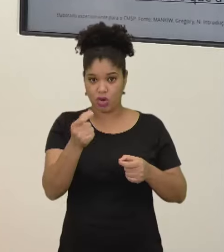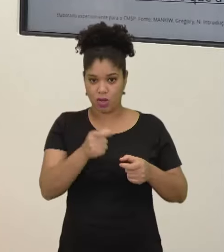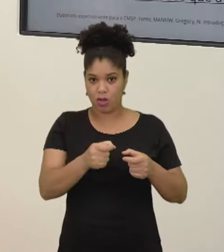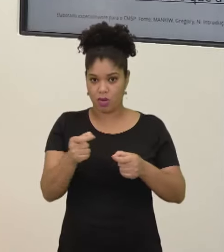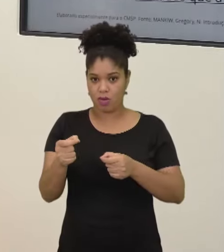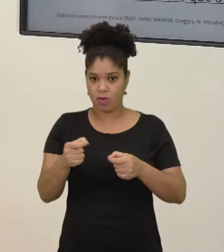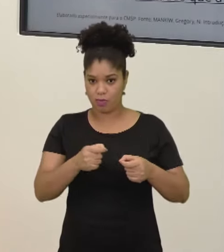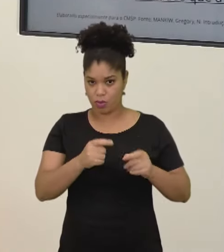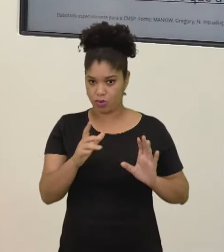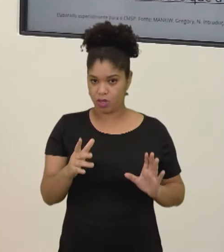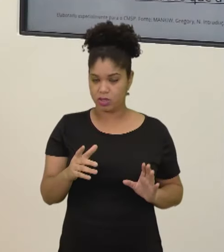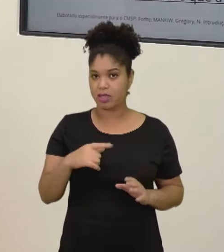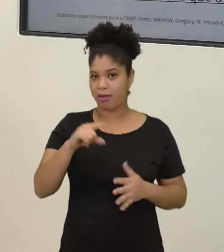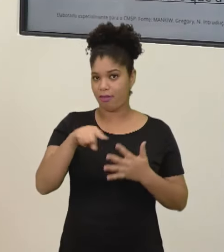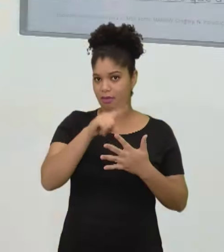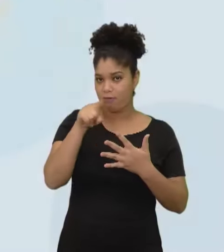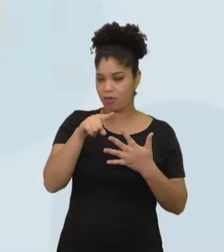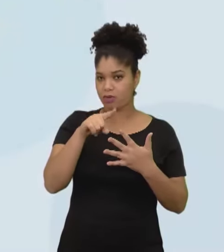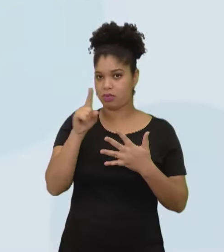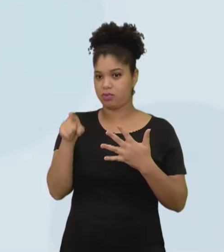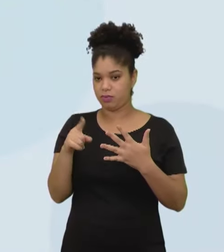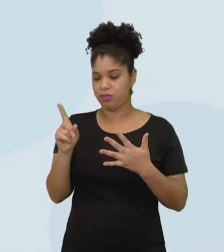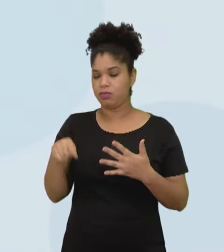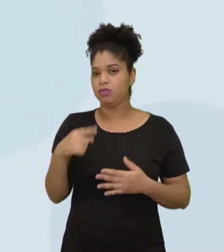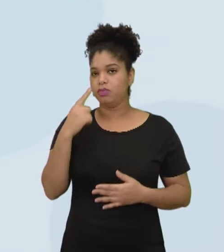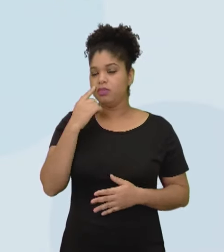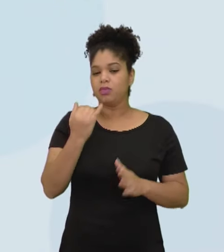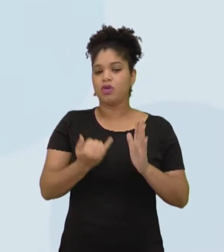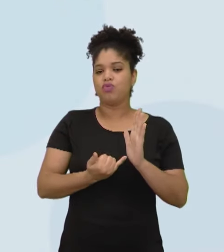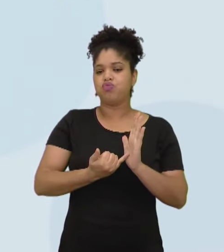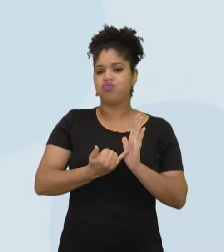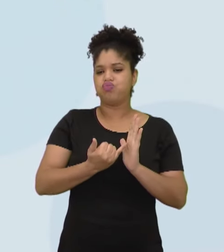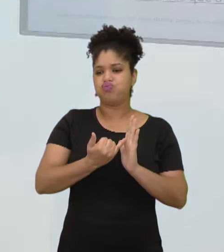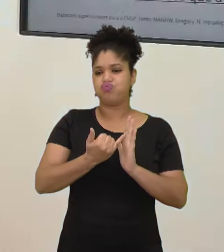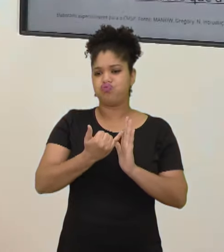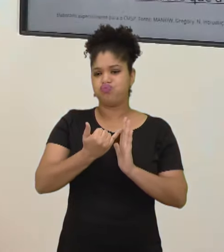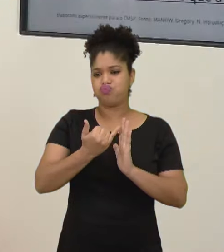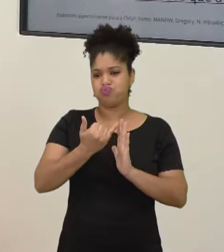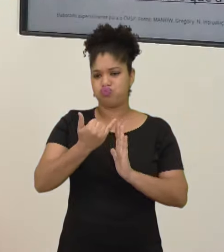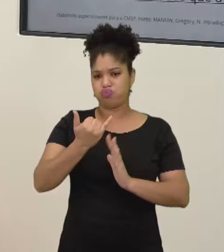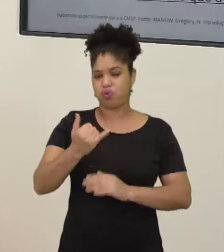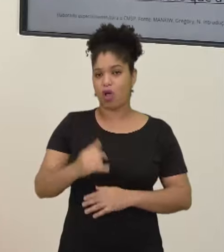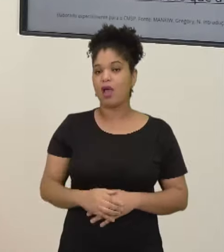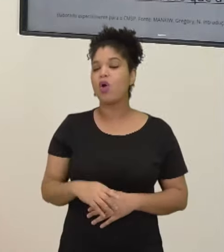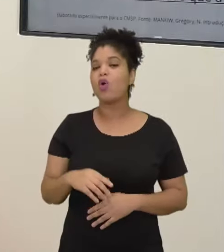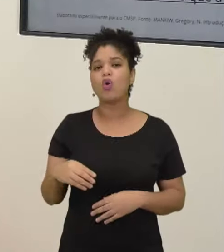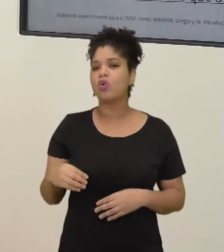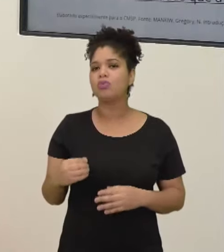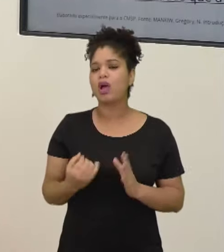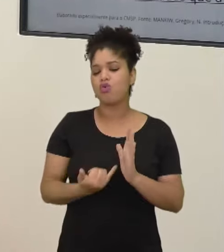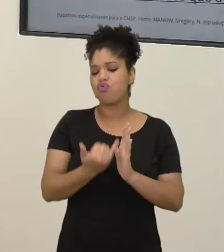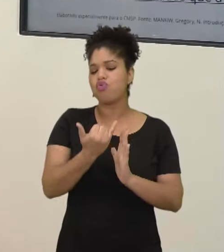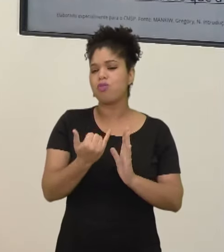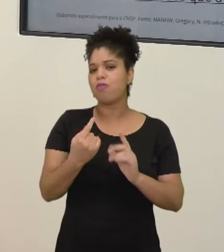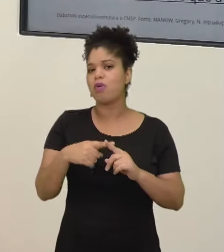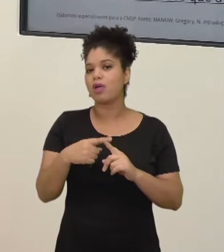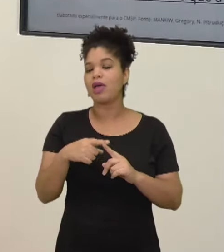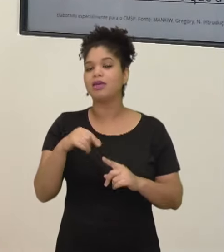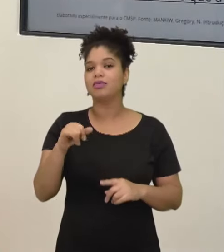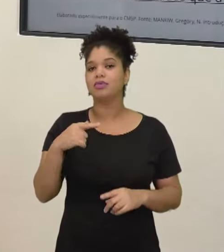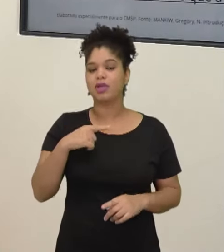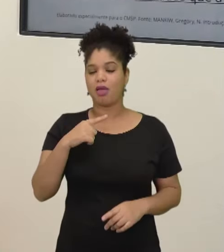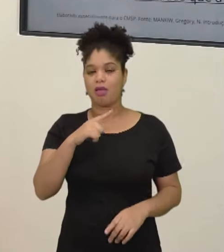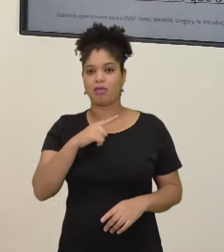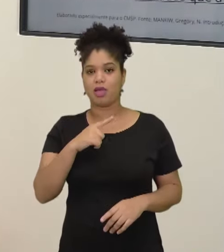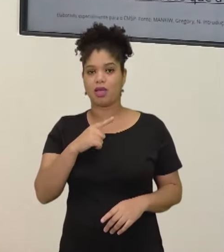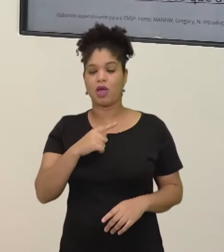cara lançou uma hipótese. Bom, a inflação aumenta quando o governo emite moeda demais. É aquele